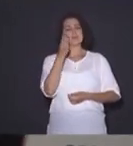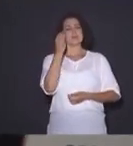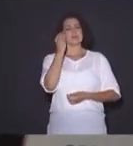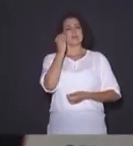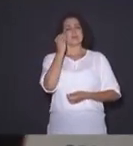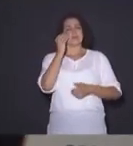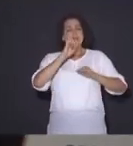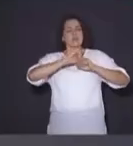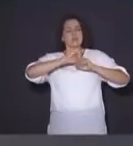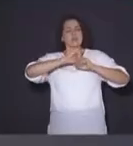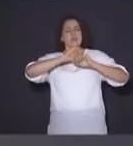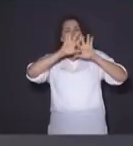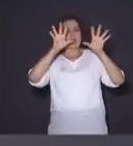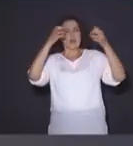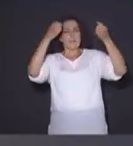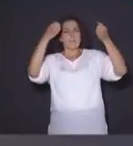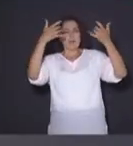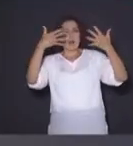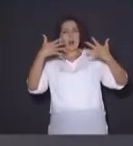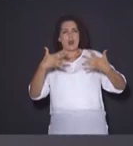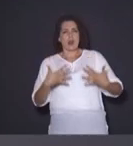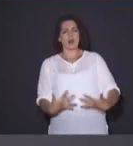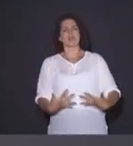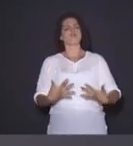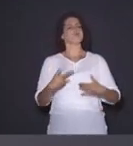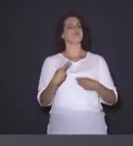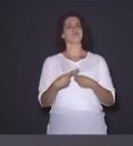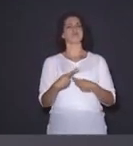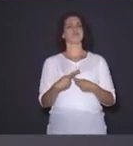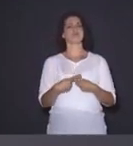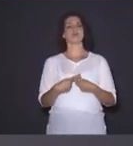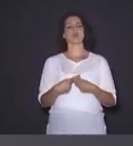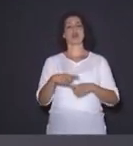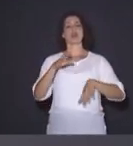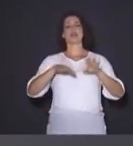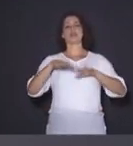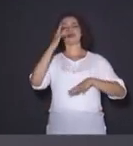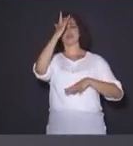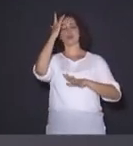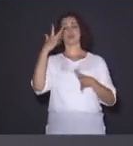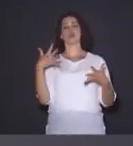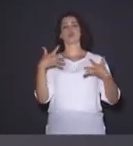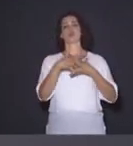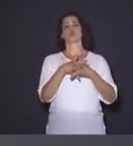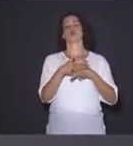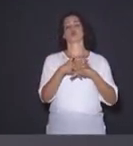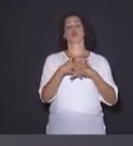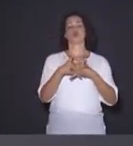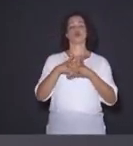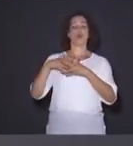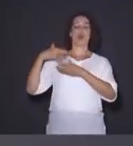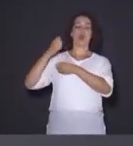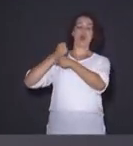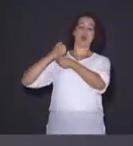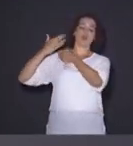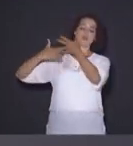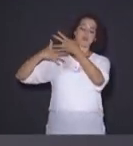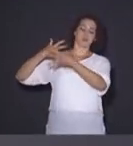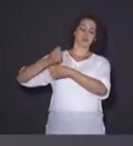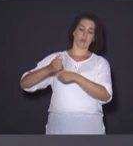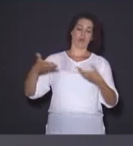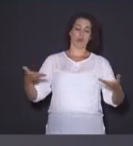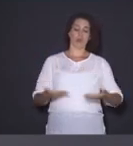elucidar algumas questões didaticamente porque elas têm sido confundidos nesse último período né que uma coisa